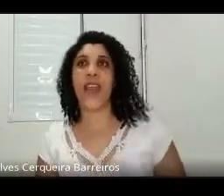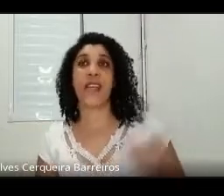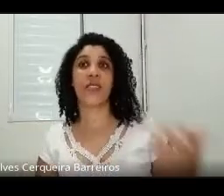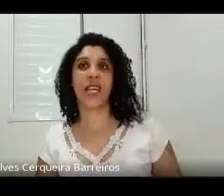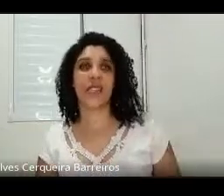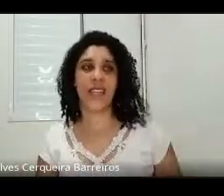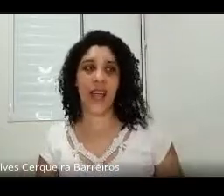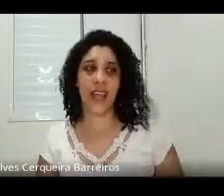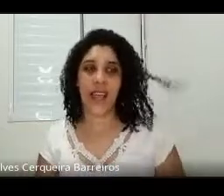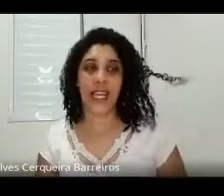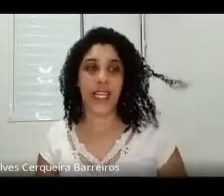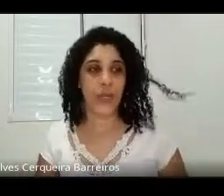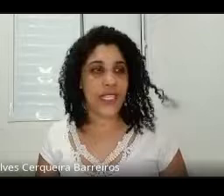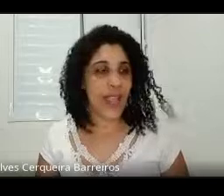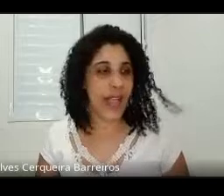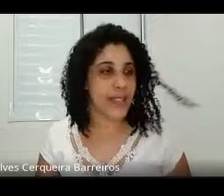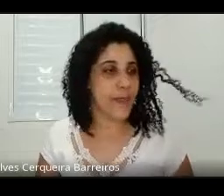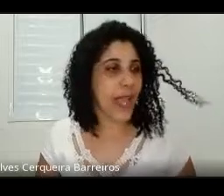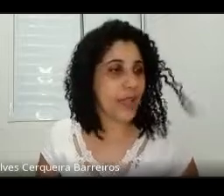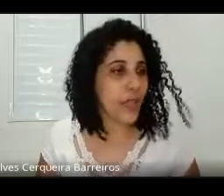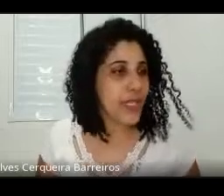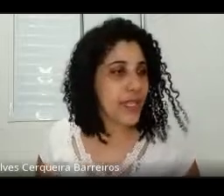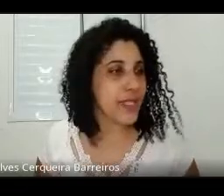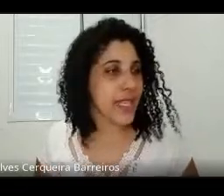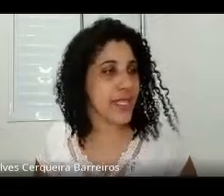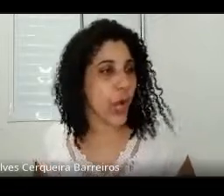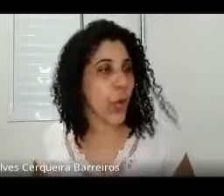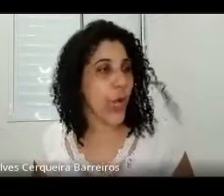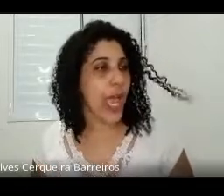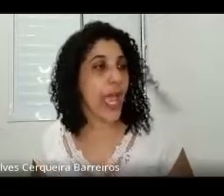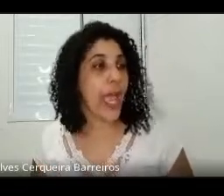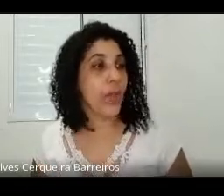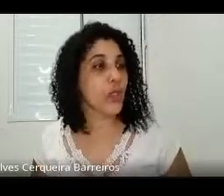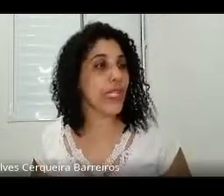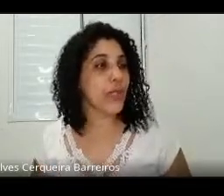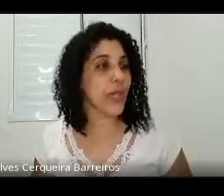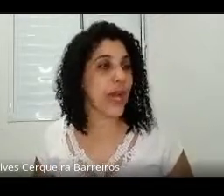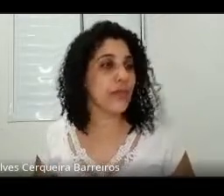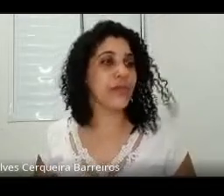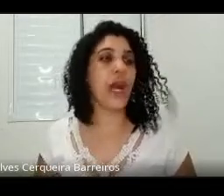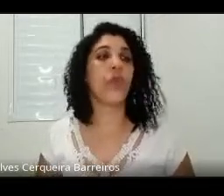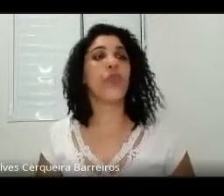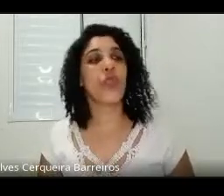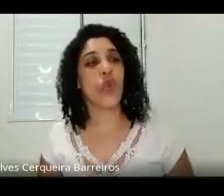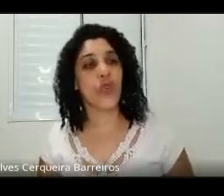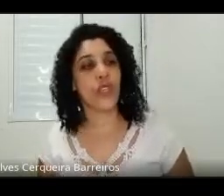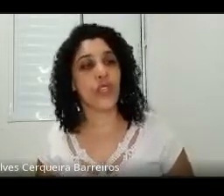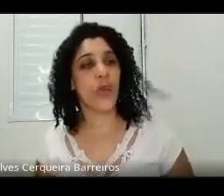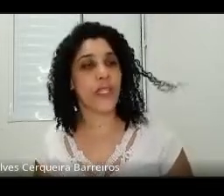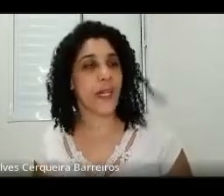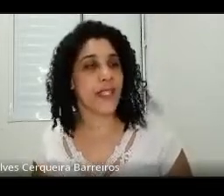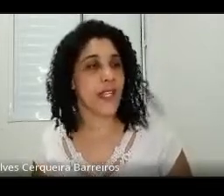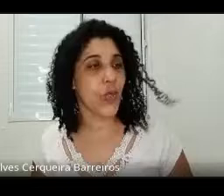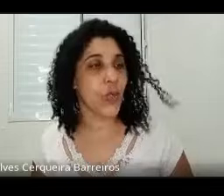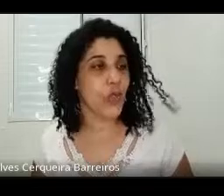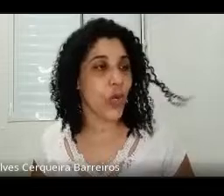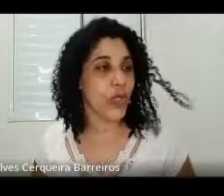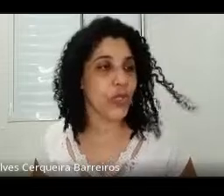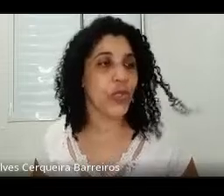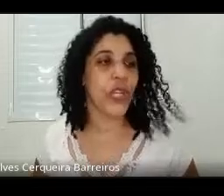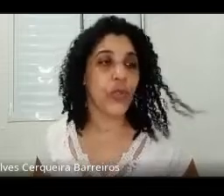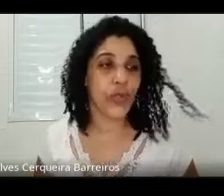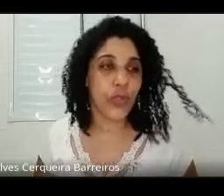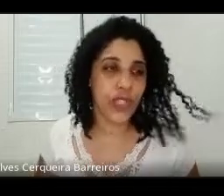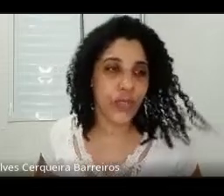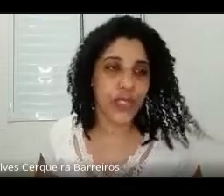mitos relacionados à língua de sinais. Aí eu trouxe essa citação. É muito natural. Alguns ouvem com mais prazer com os